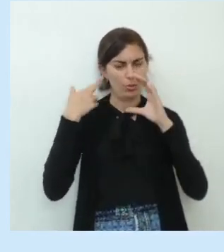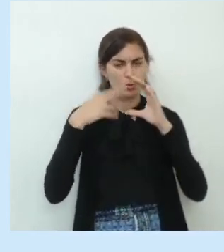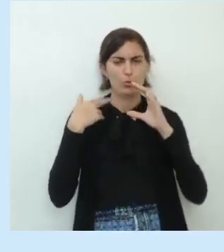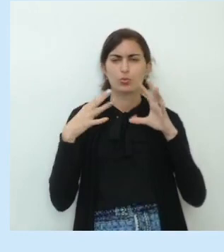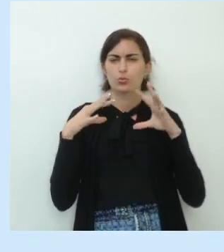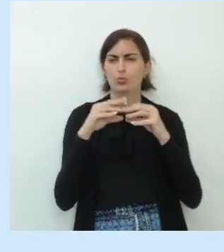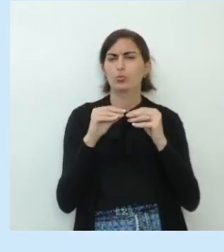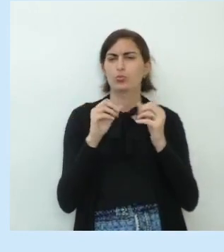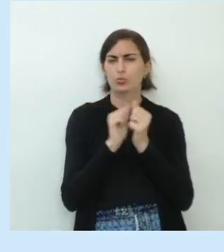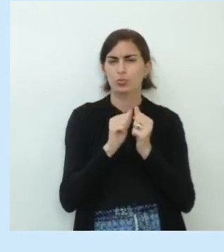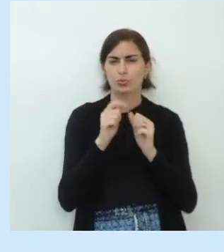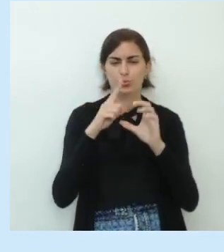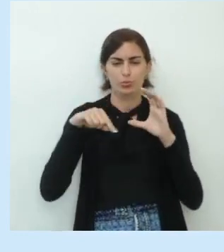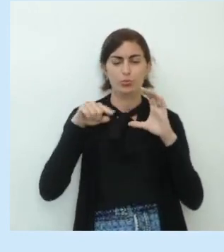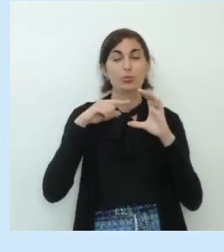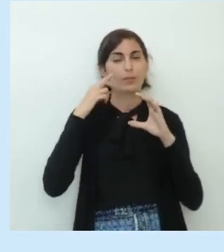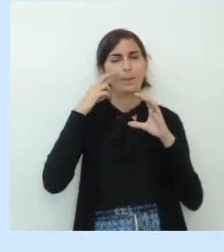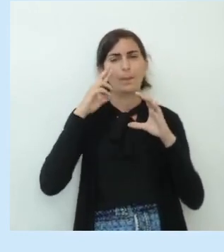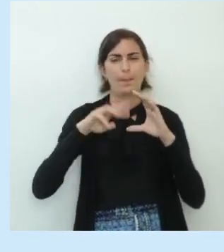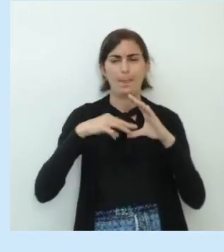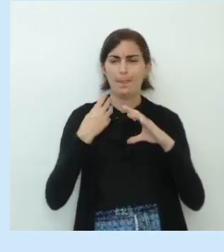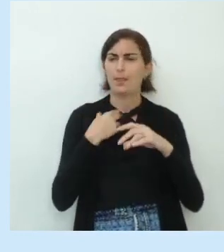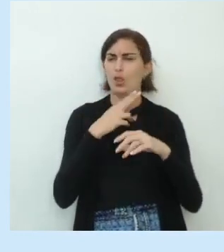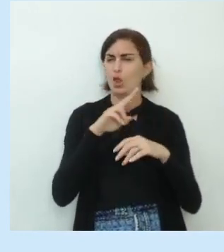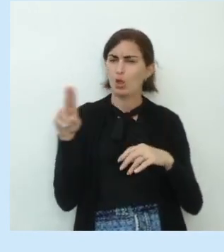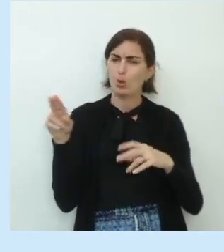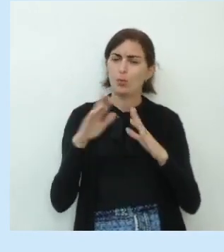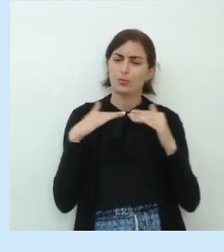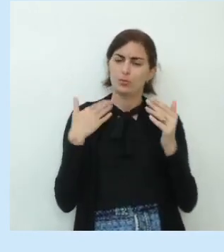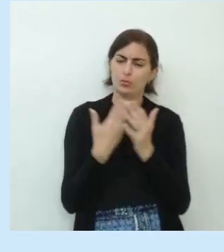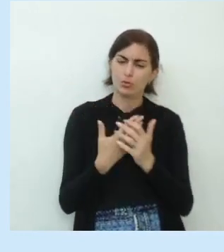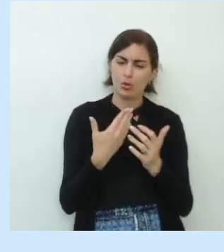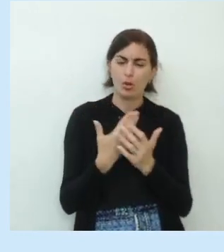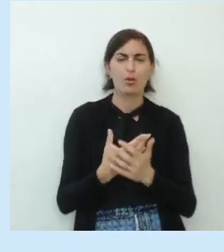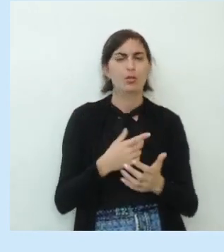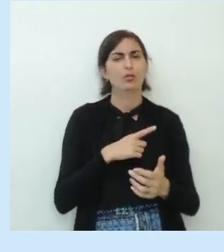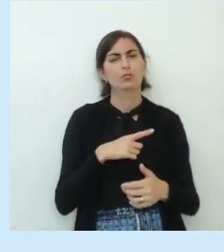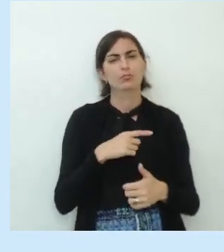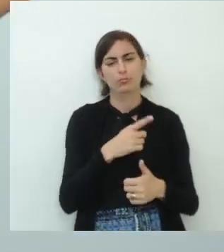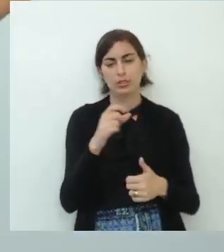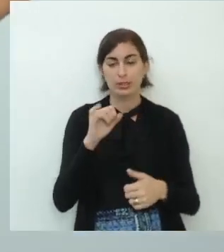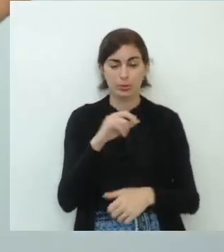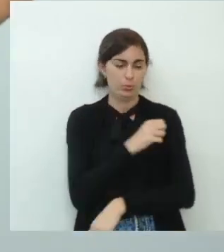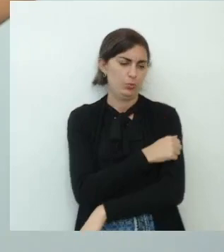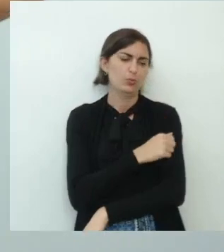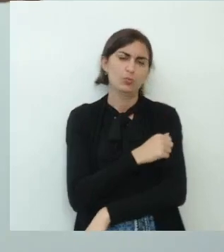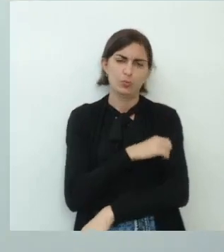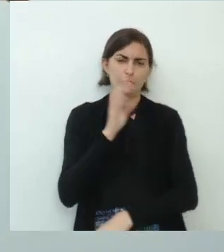Transmissão, tudo junto, sem acento. E aí diz teu nome, tua escola. Professor, se teu aluno